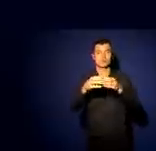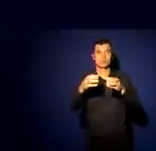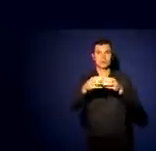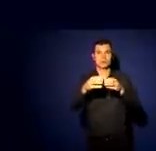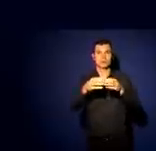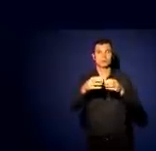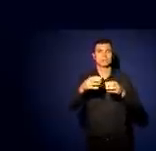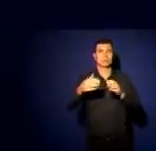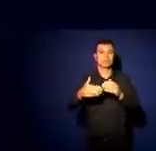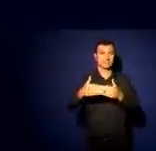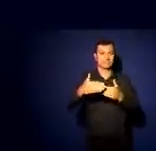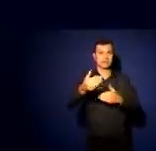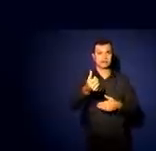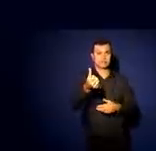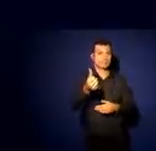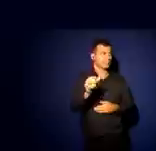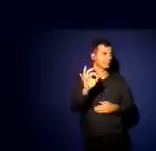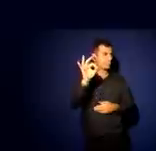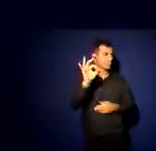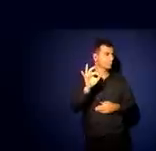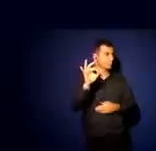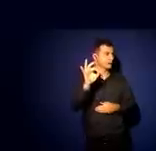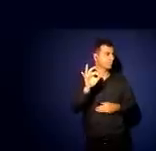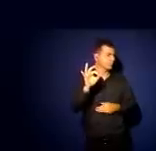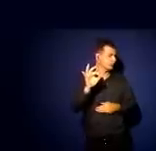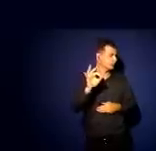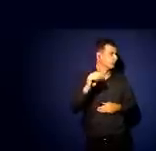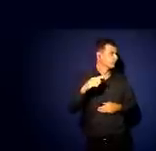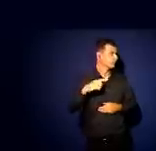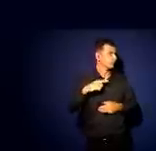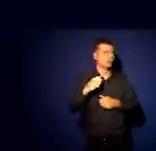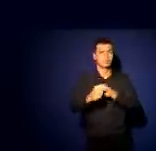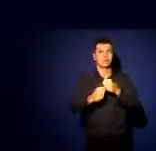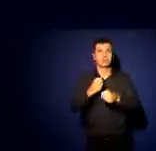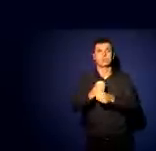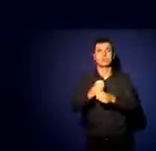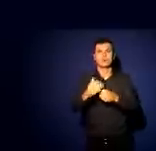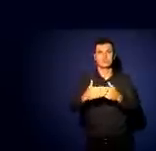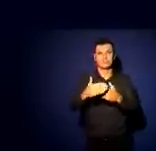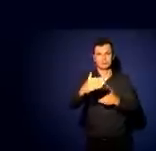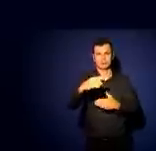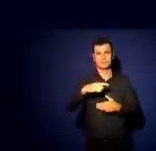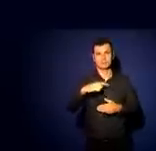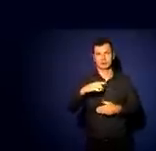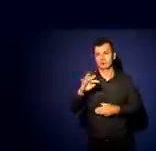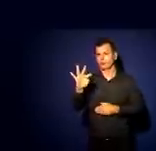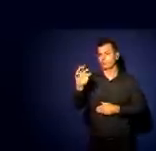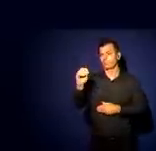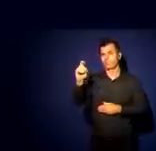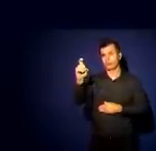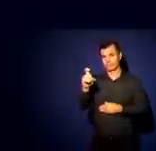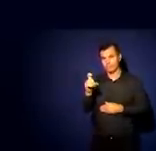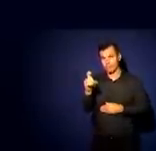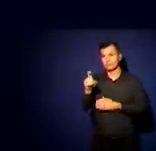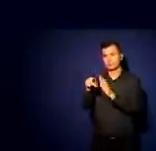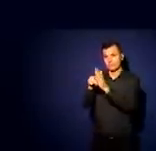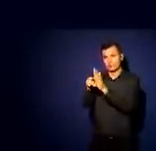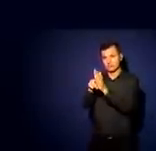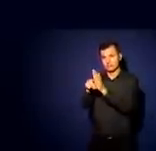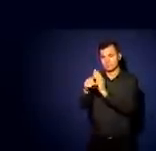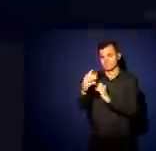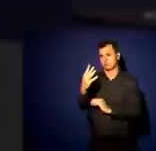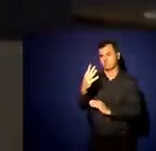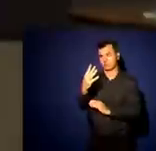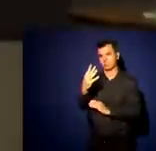6% né E para o próximo ano é bem acima da pesquisa Fox está em torno de 4 então esse ambiente